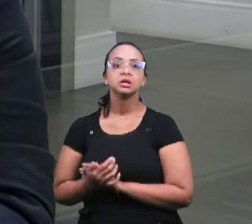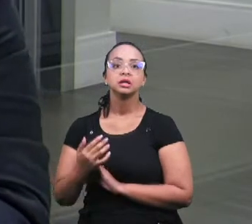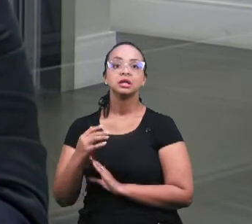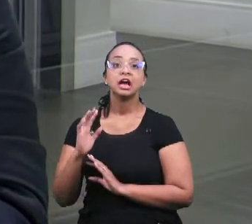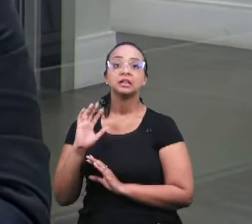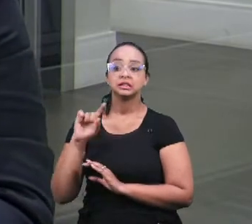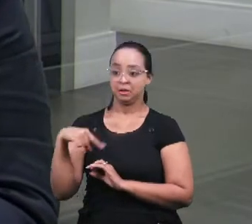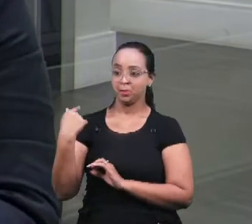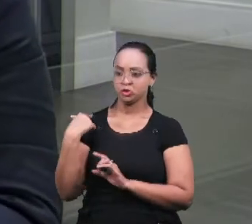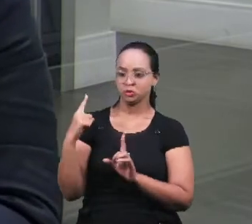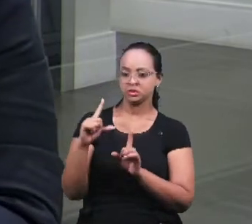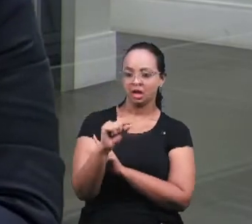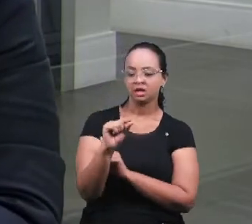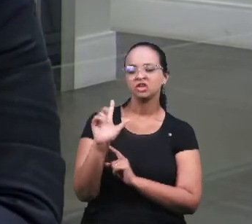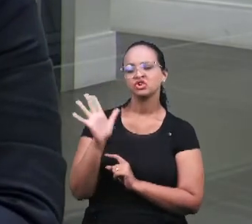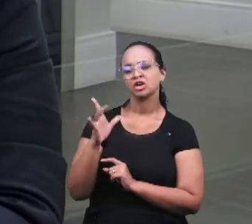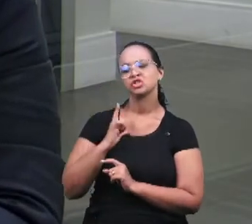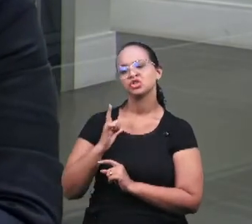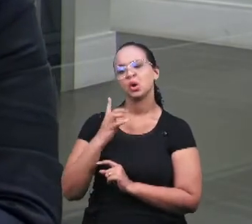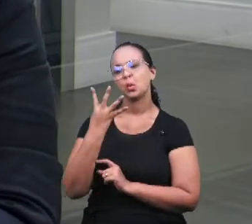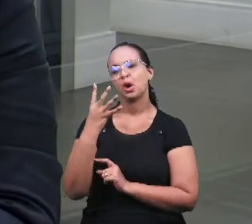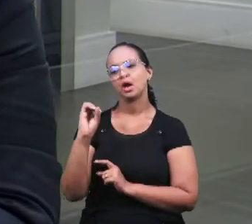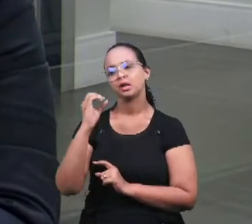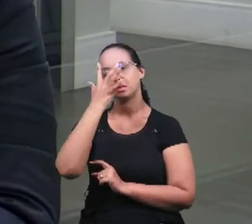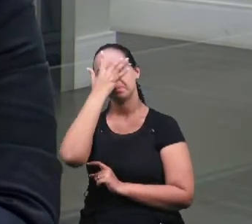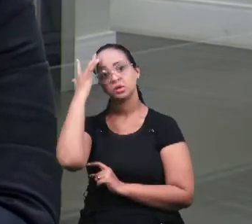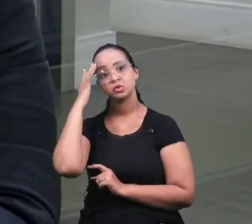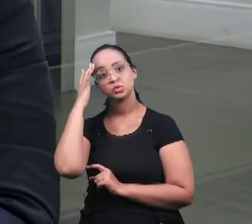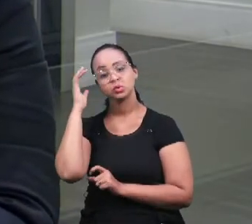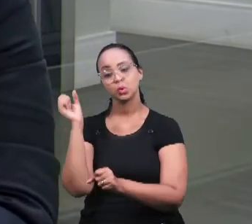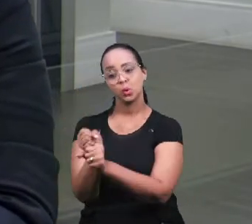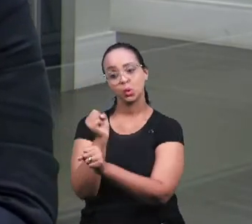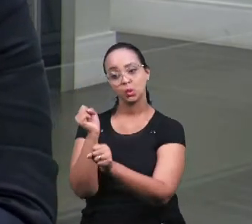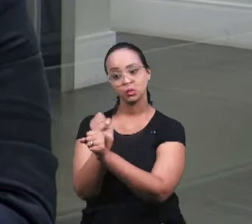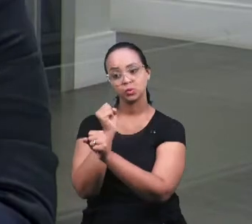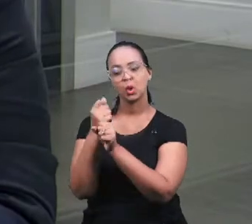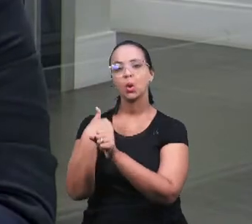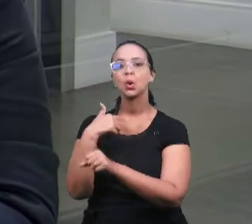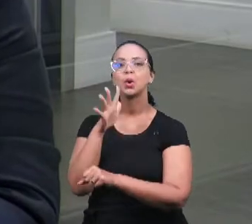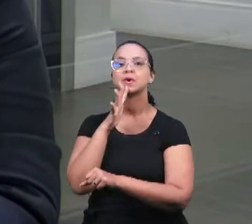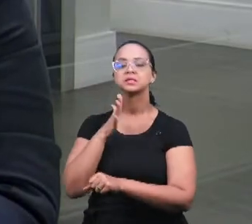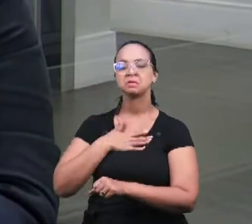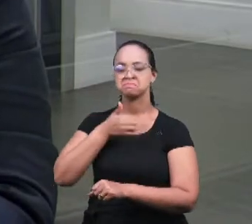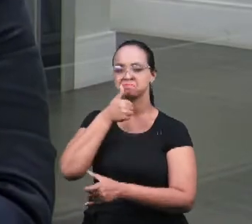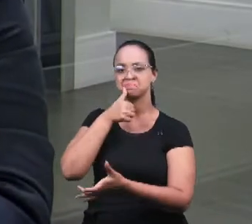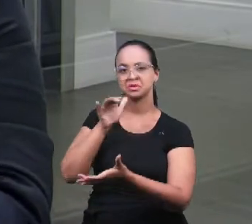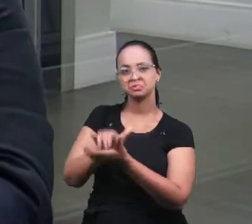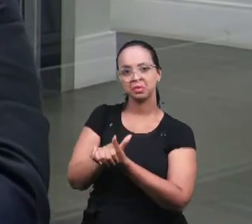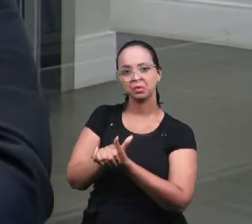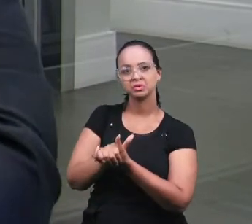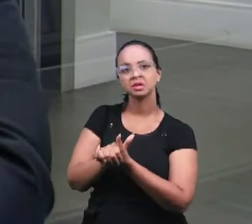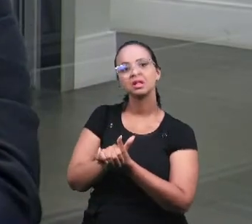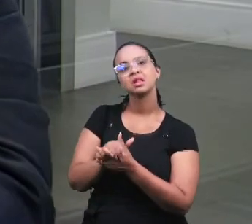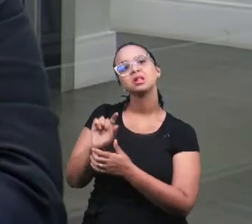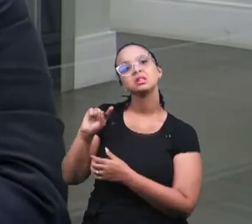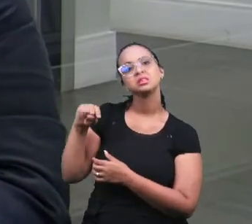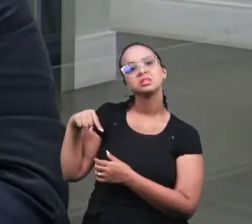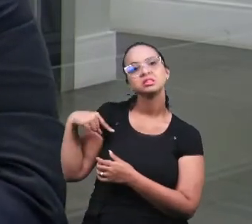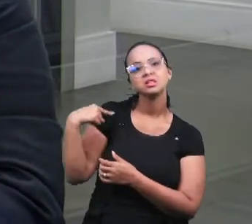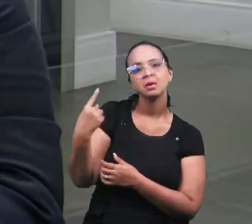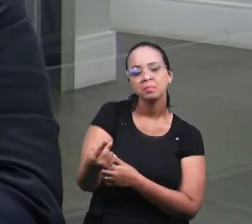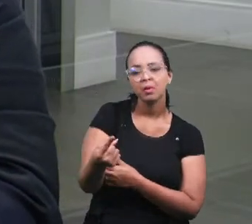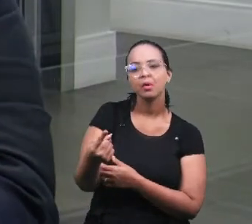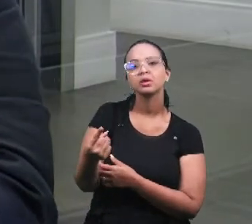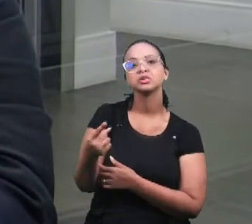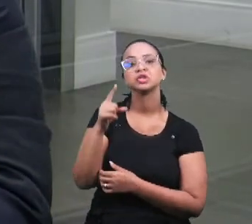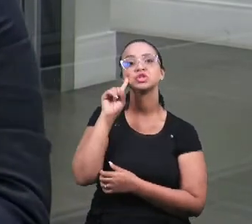40 pessoas. Foi construída a igreja na qual eu me casei, onde eu conheci a minha esposa. E 1 ano e 1 mês depois veio o chamado, no